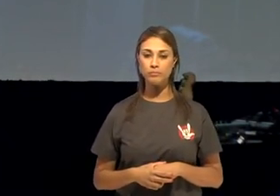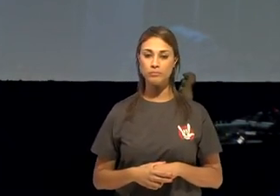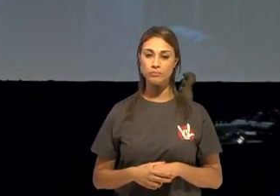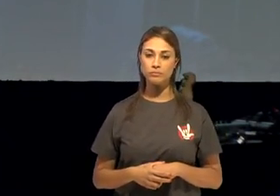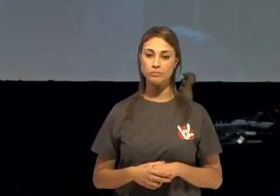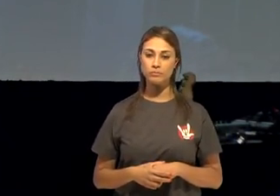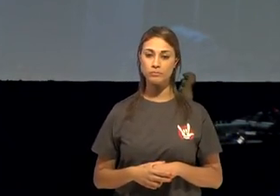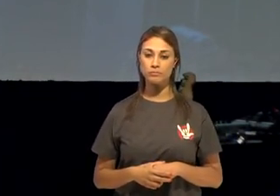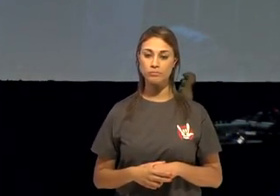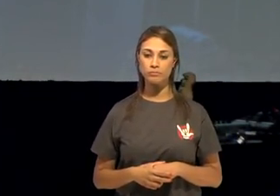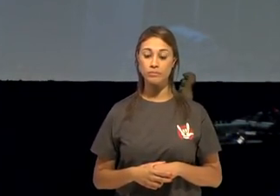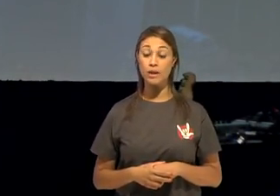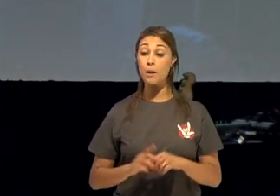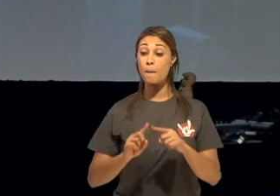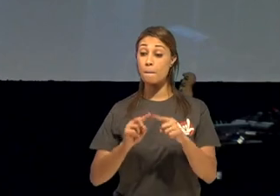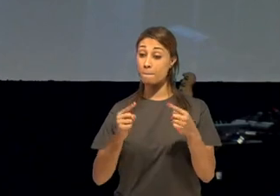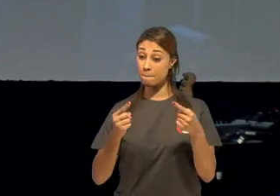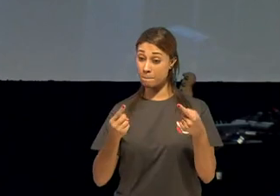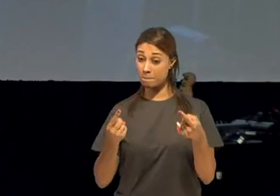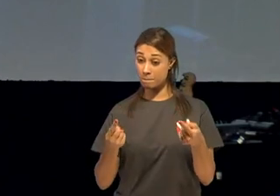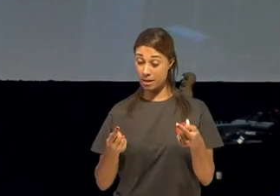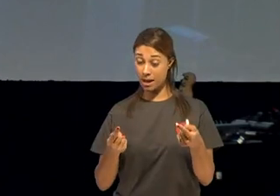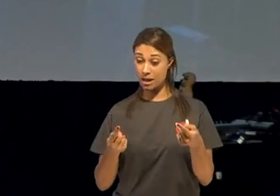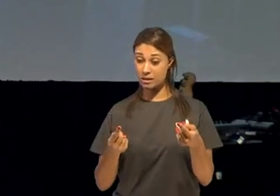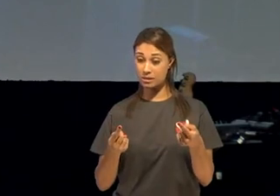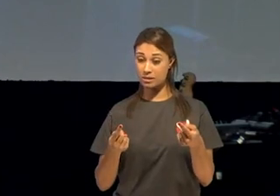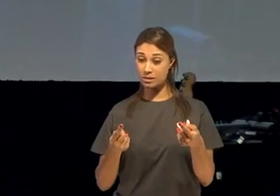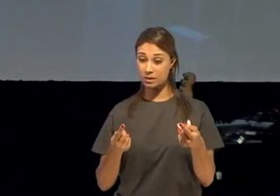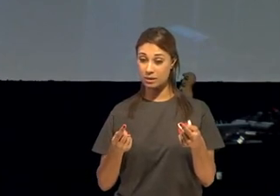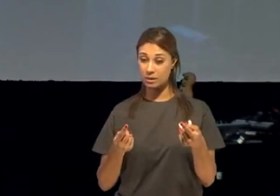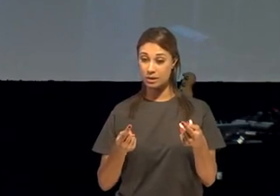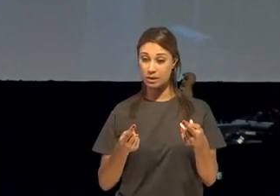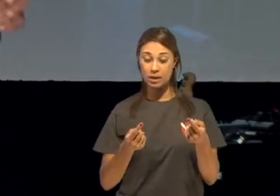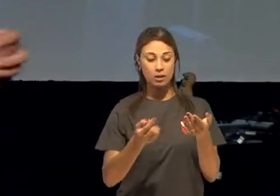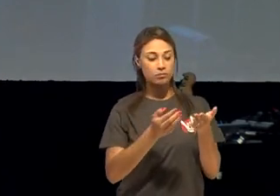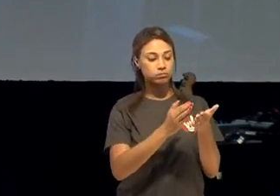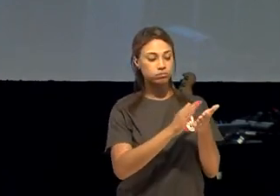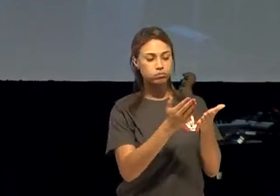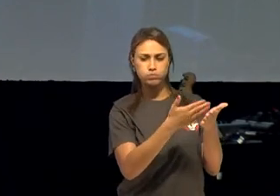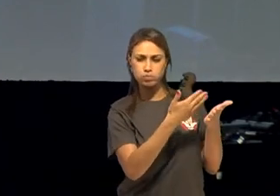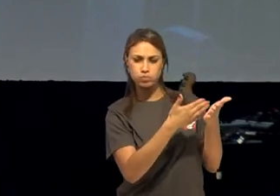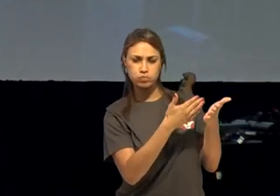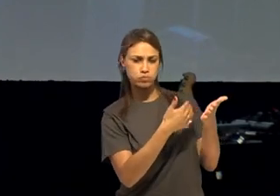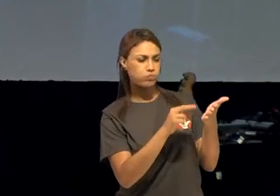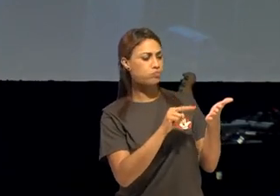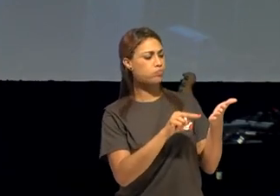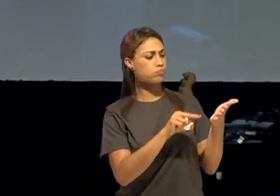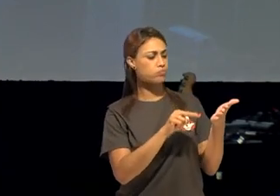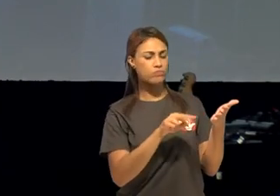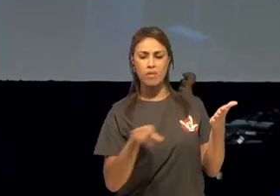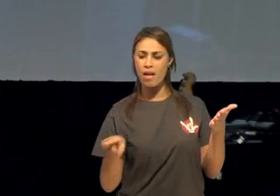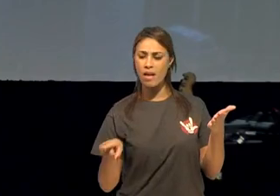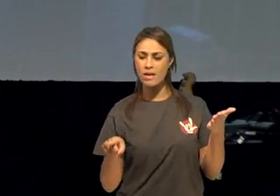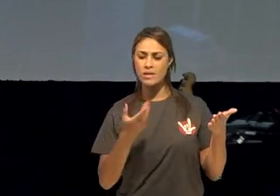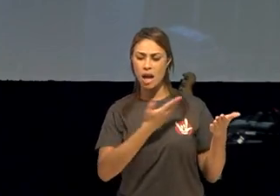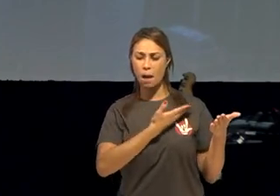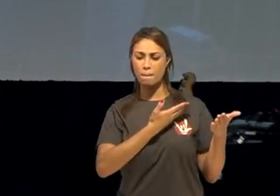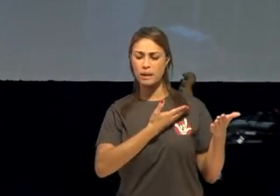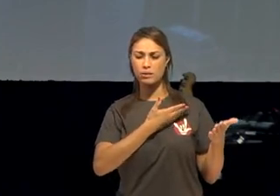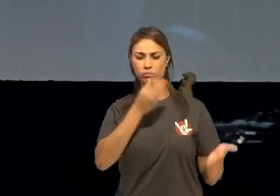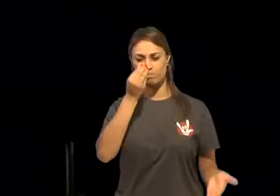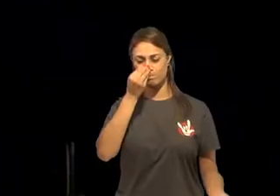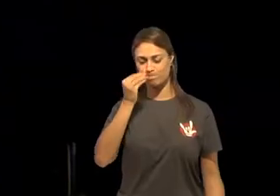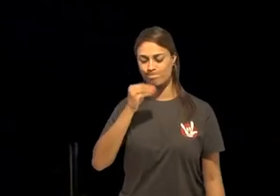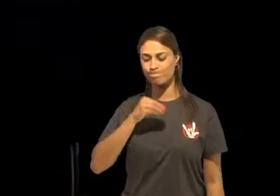e Demas me abandonou amando mais esse mundo. Em Filemão ele fala: Demas, homem que tem cooperado comigo no reino de Deus. Em